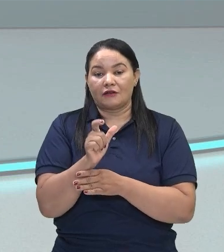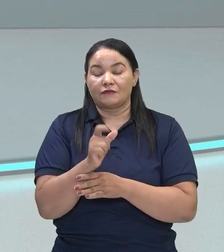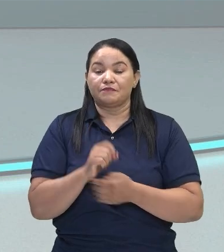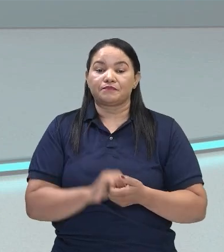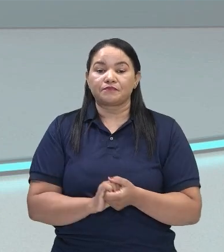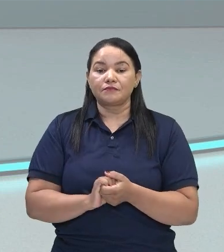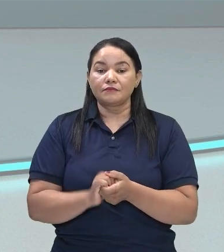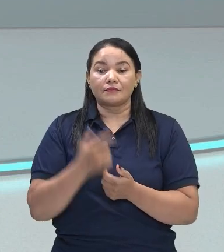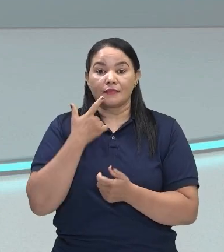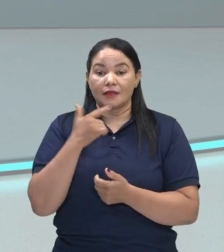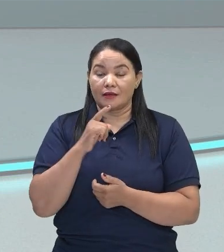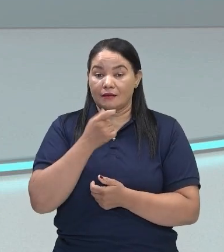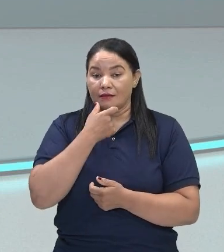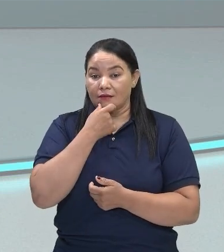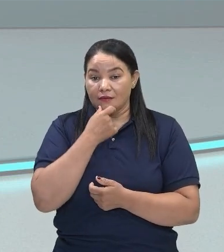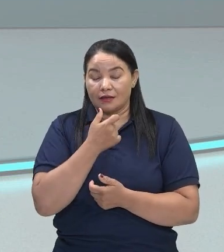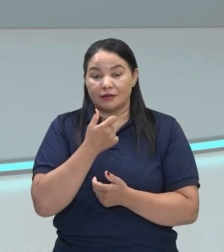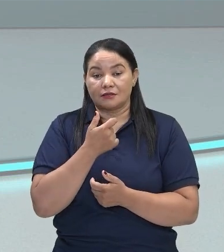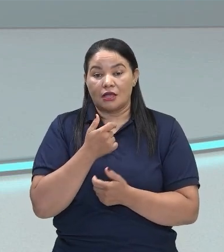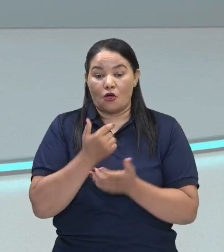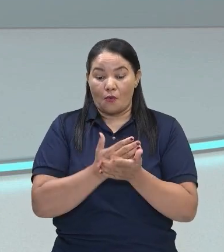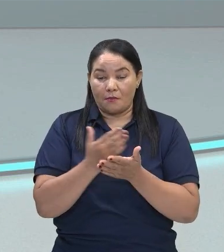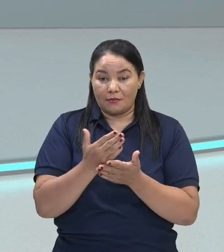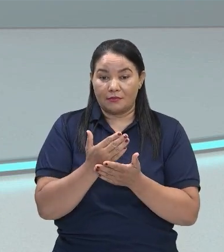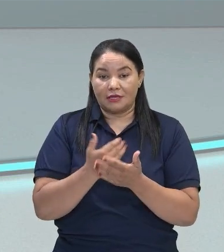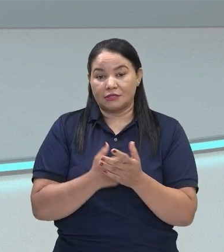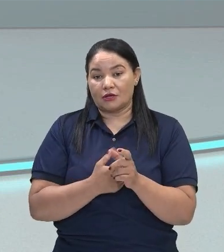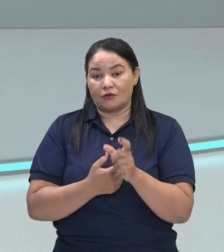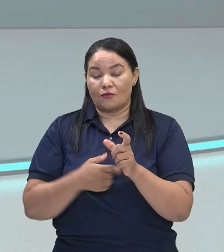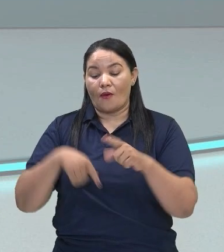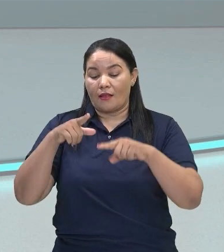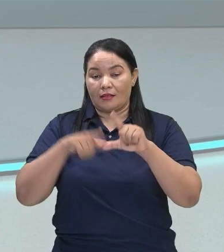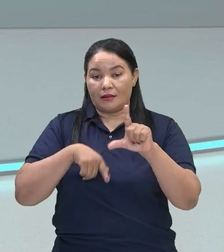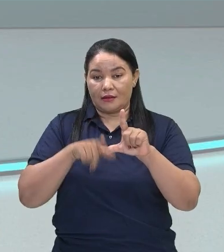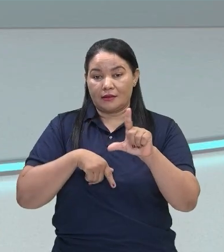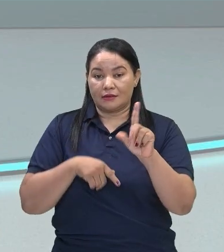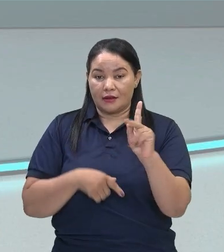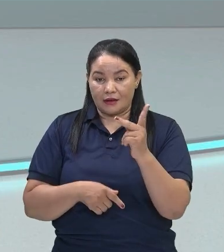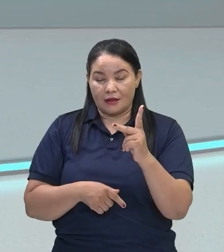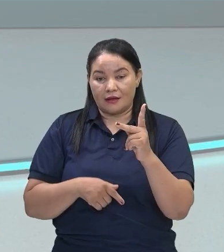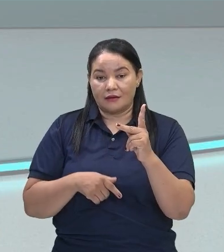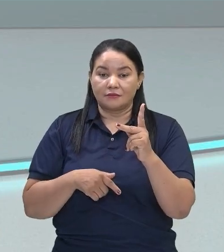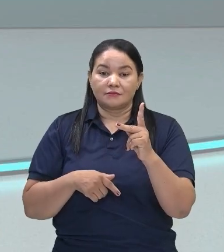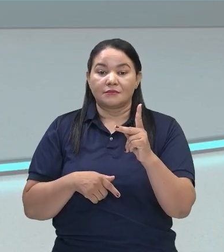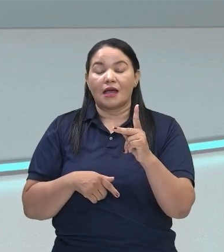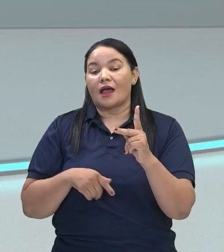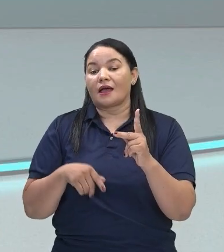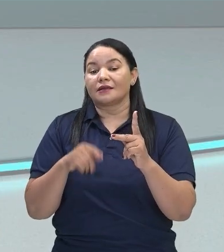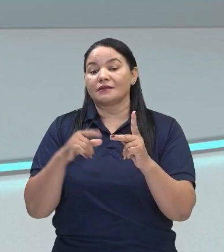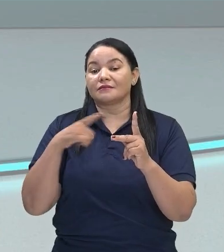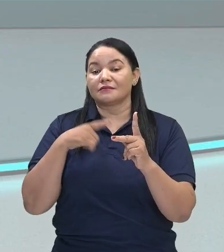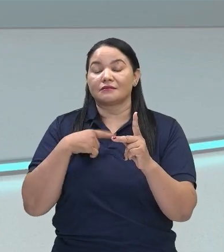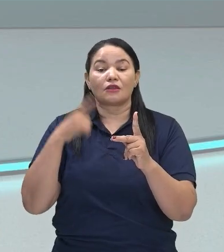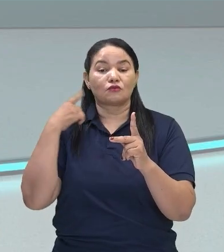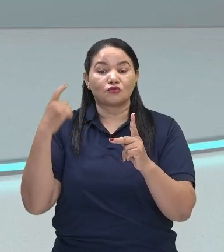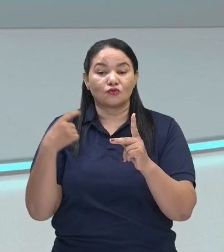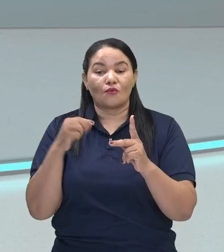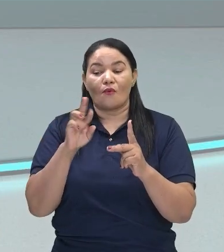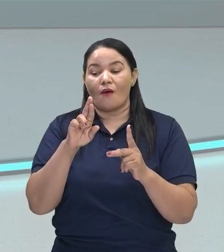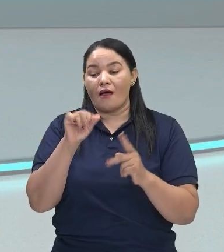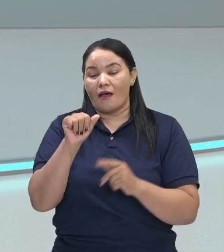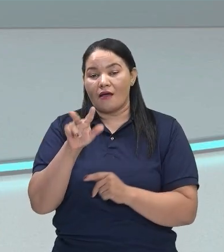H, a maioria delas, não são todas, tá? Mas a maioria delas vai ter som de have, de H, é o caso de